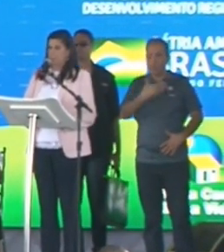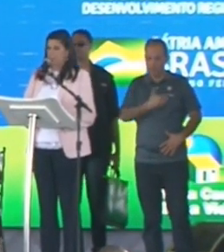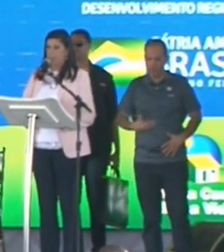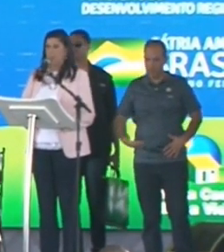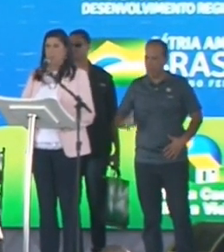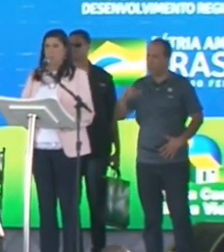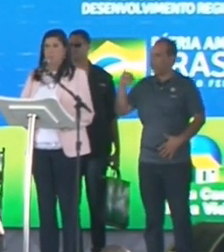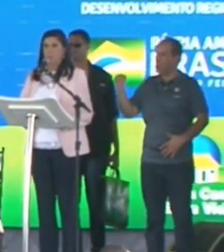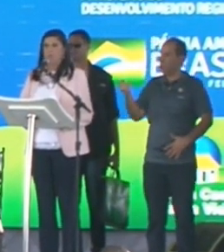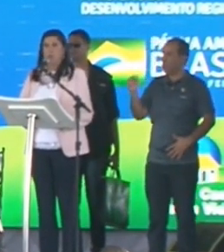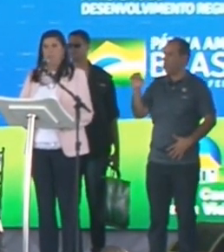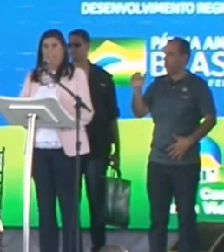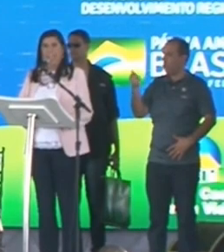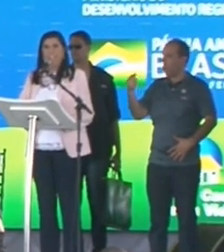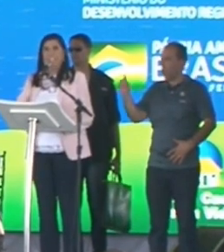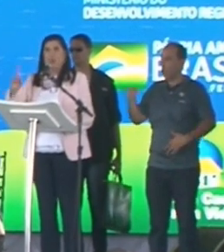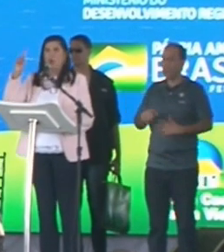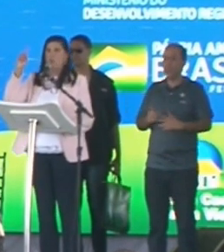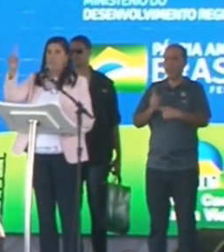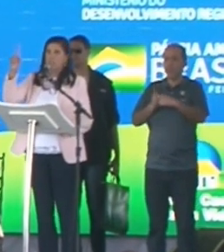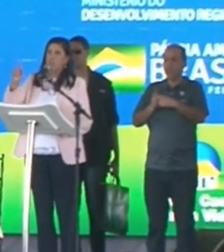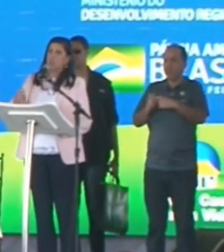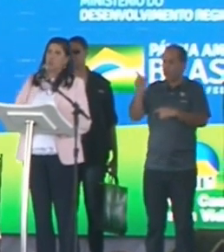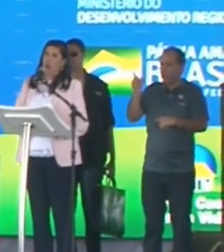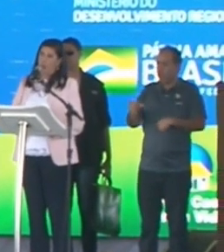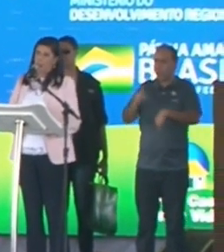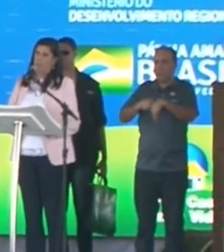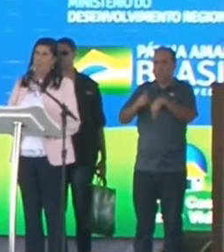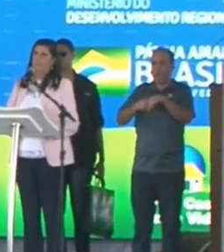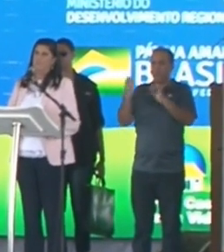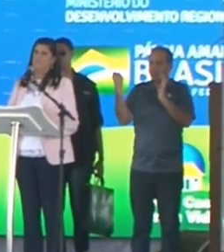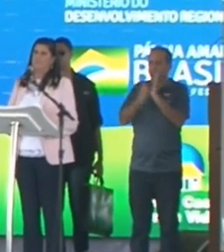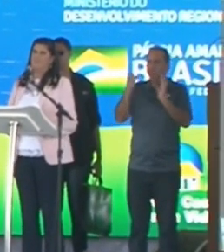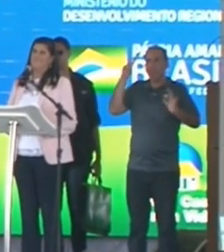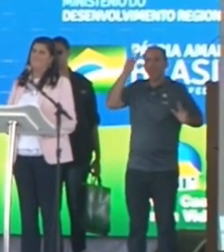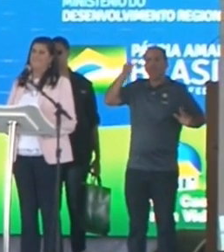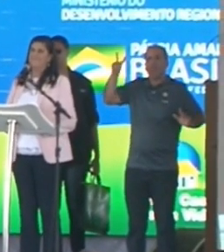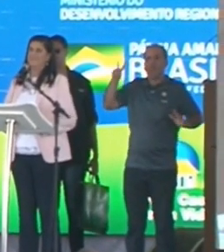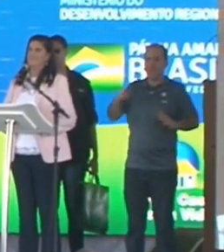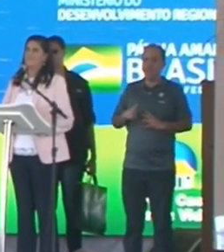João Azevedo, porque esse é um momento histórico.